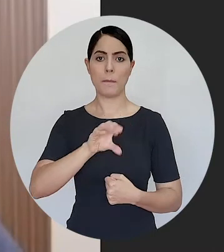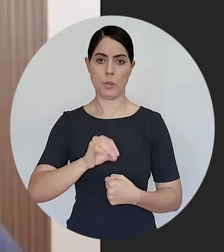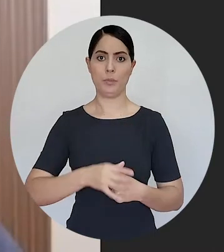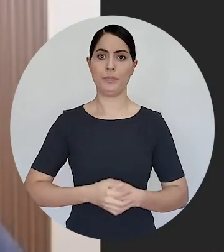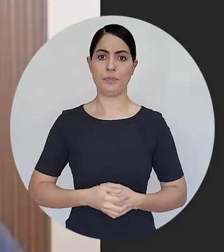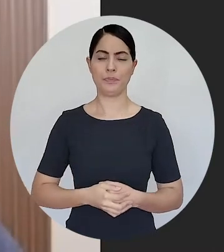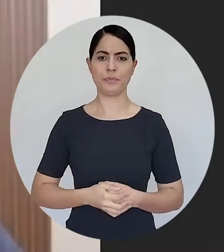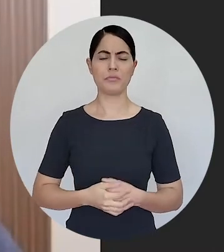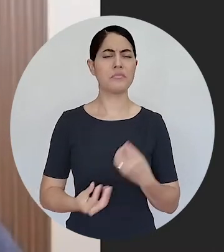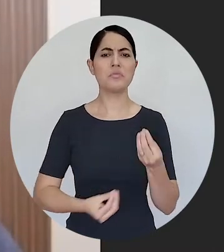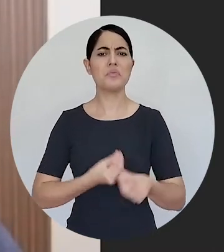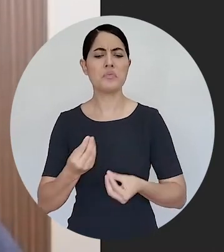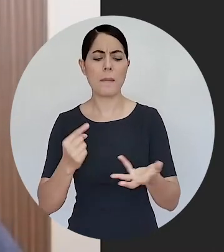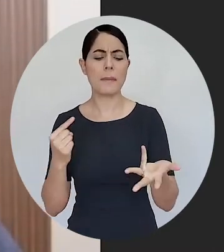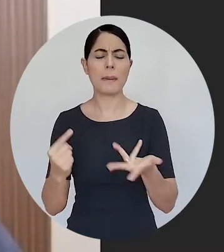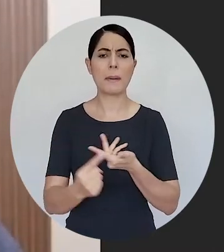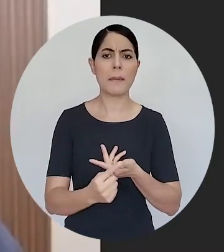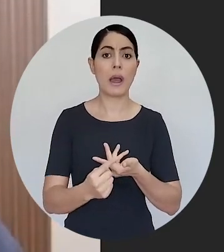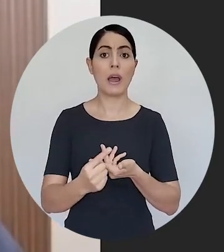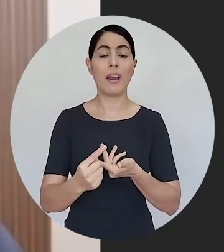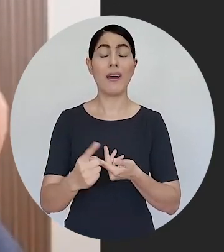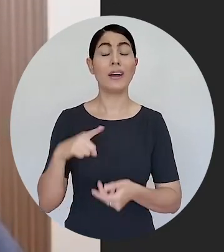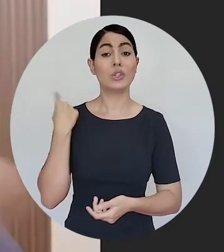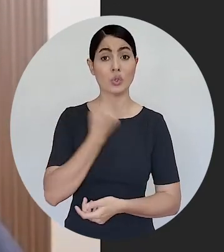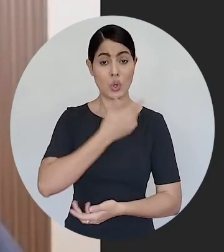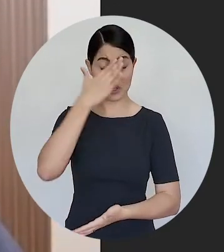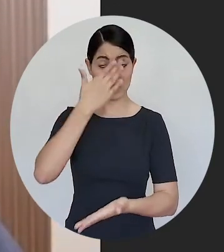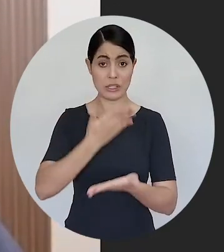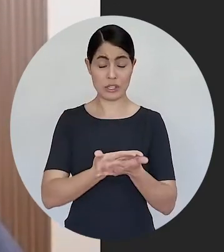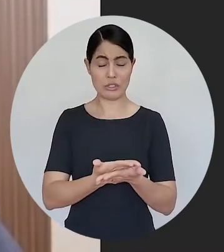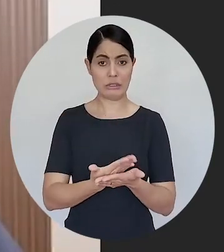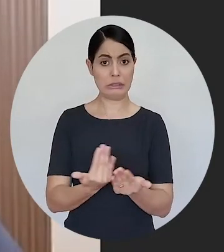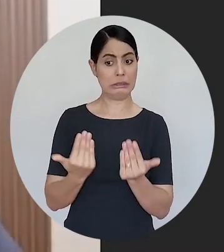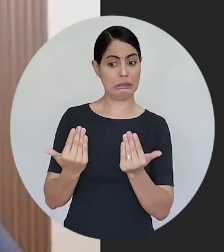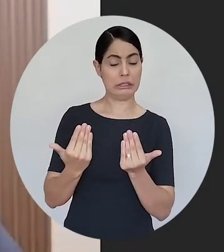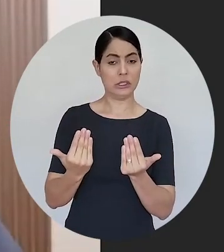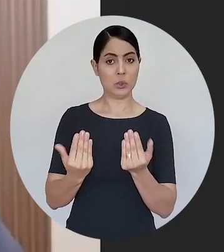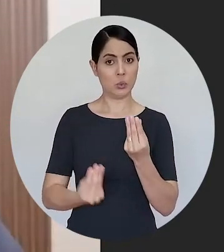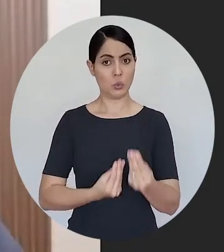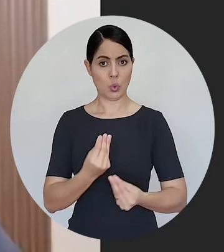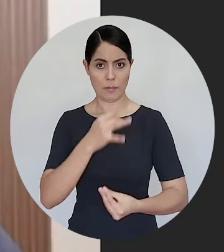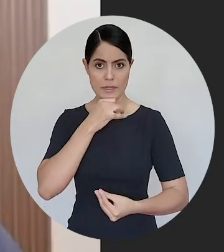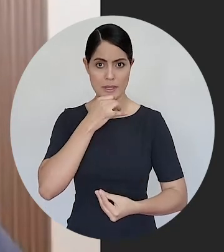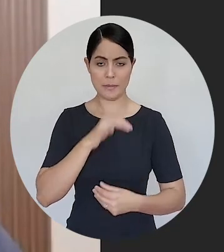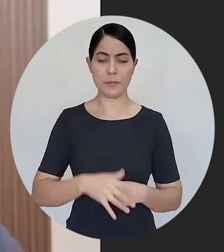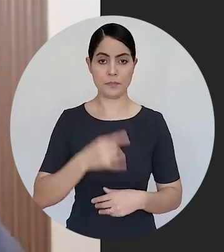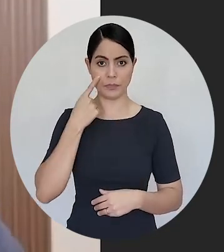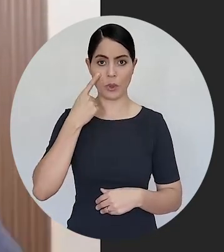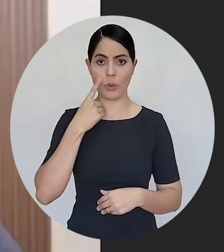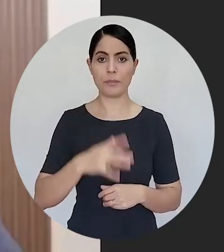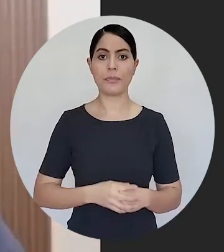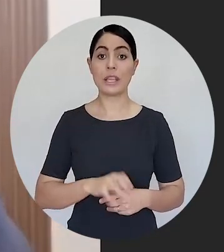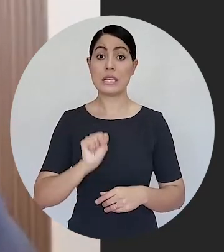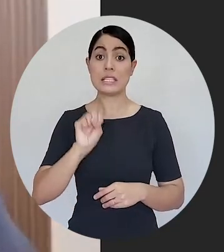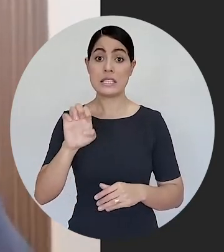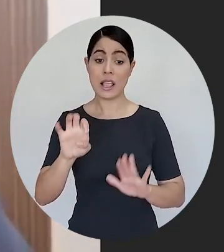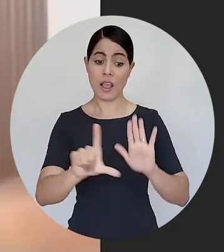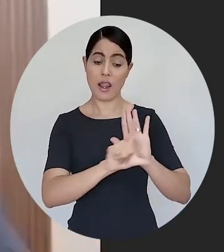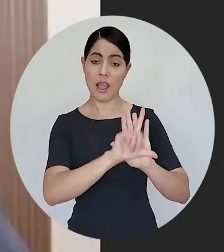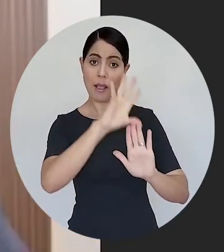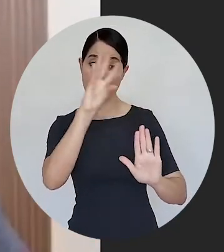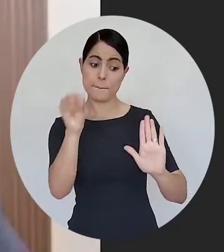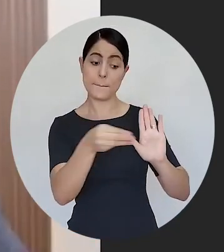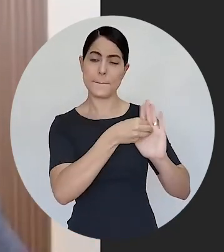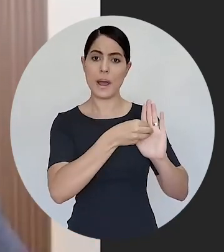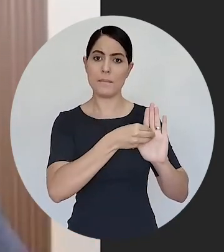é um dos pontos que, para nós, talvez o primeiro que causa uma certa dúvida. Por exemplo, se colocarmos que o